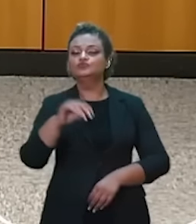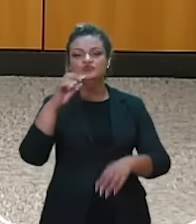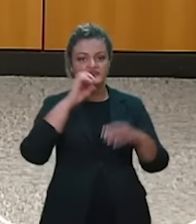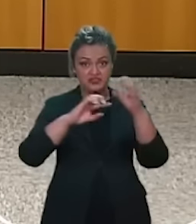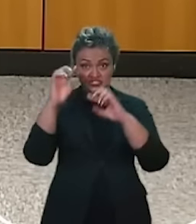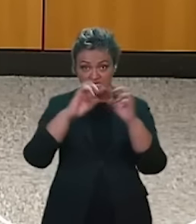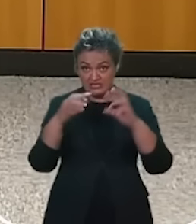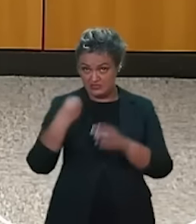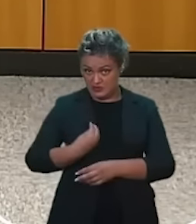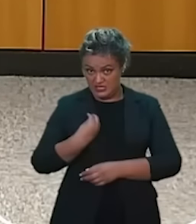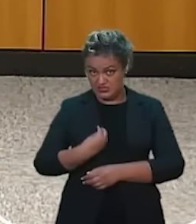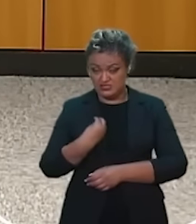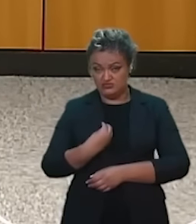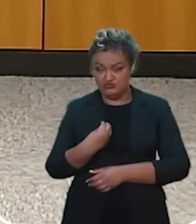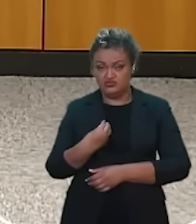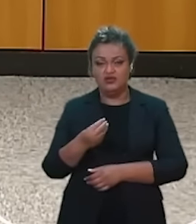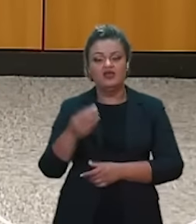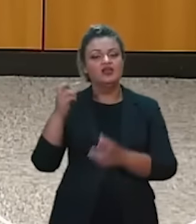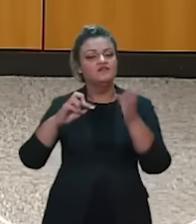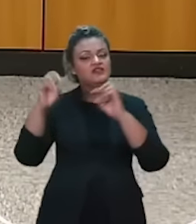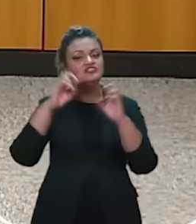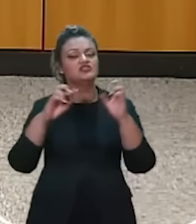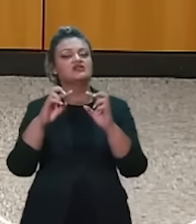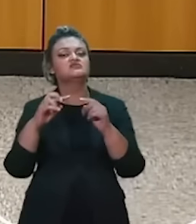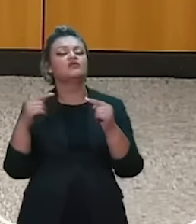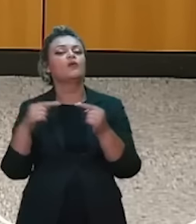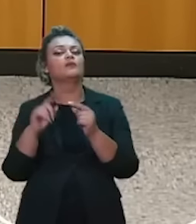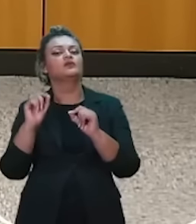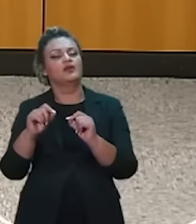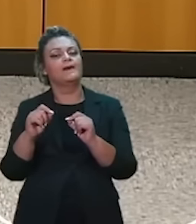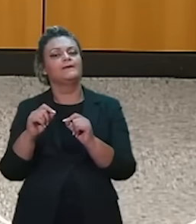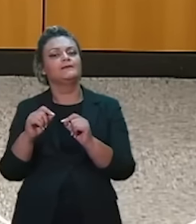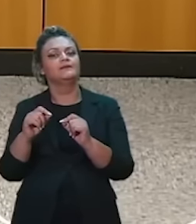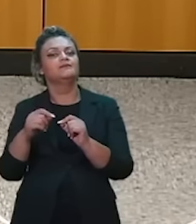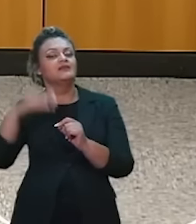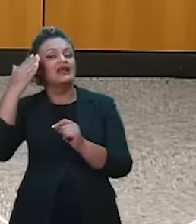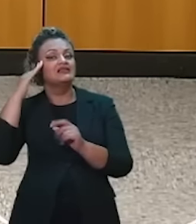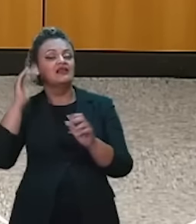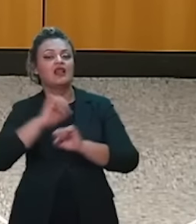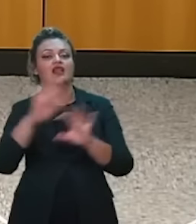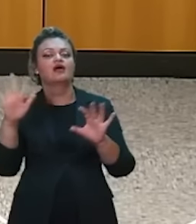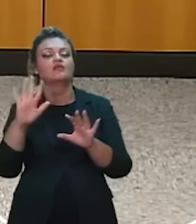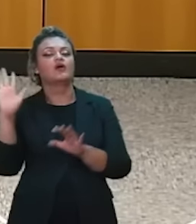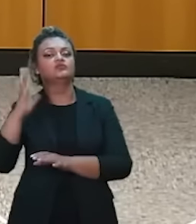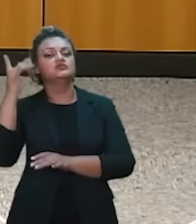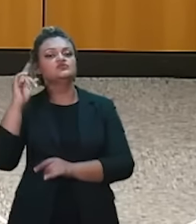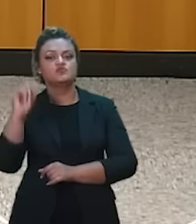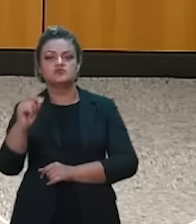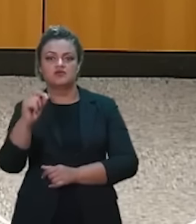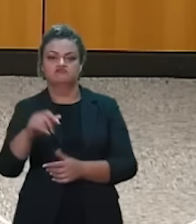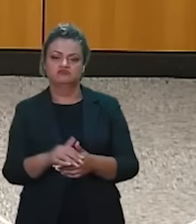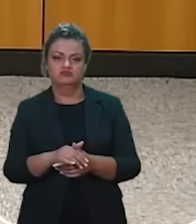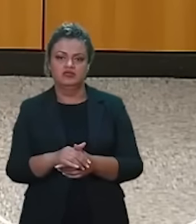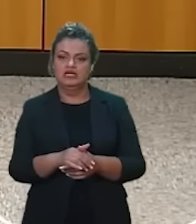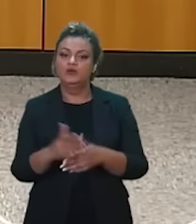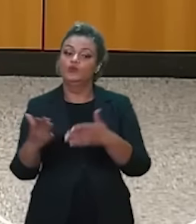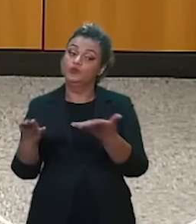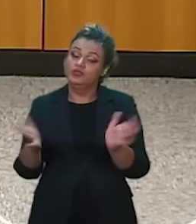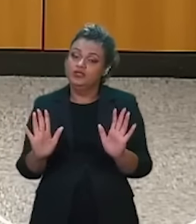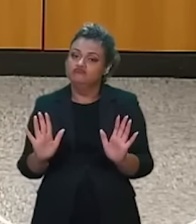feitos eh São conducentes à busca do esclarecimento definitivo do caso o que eu posso